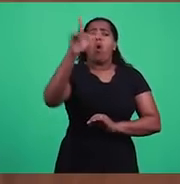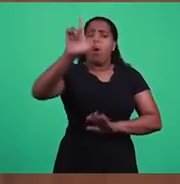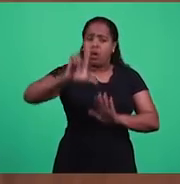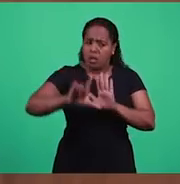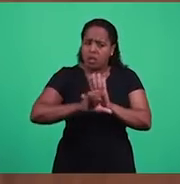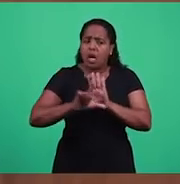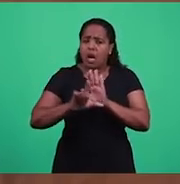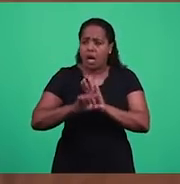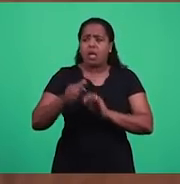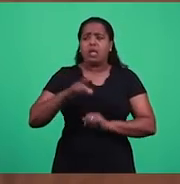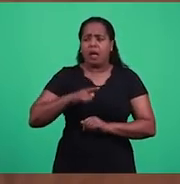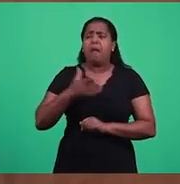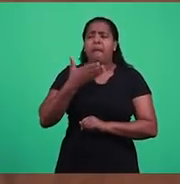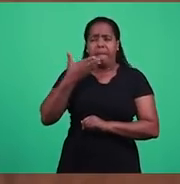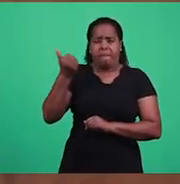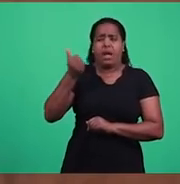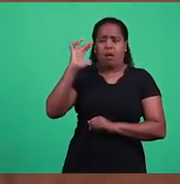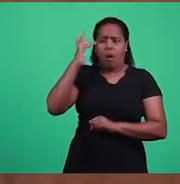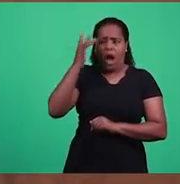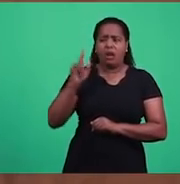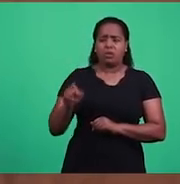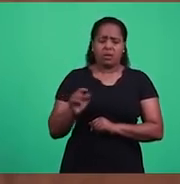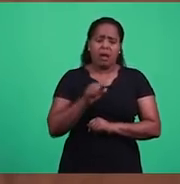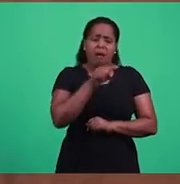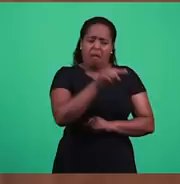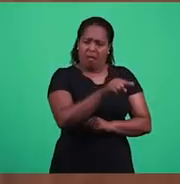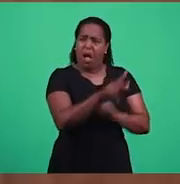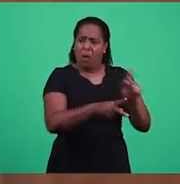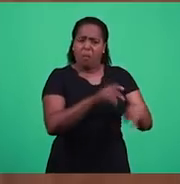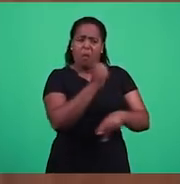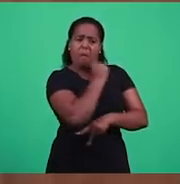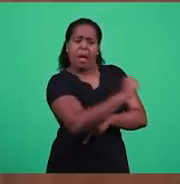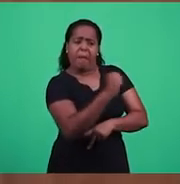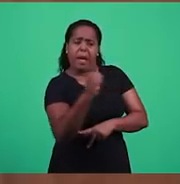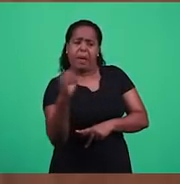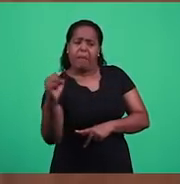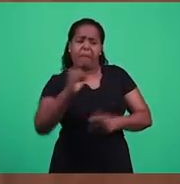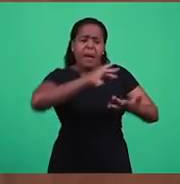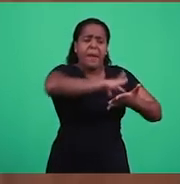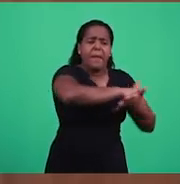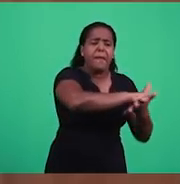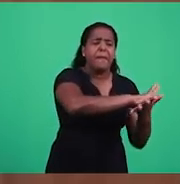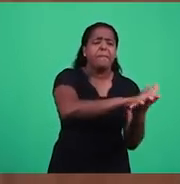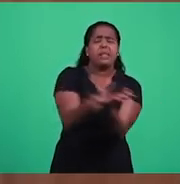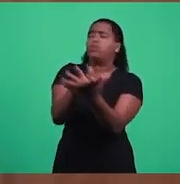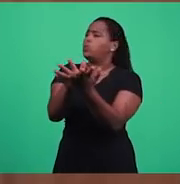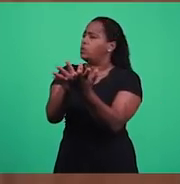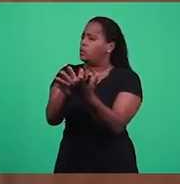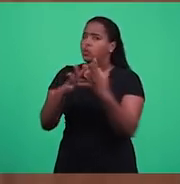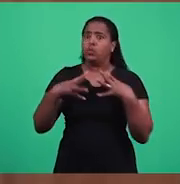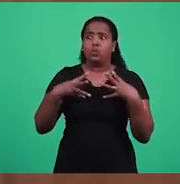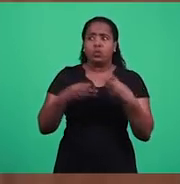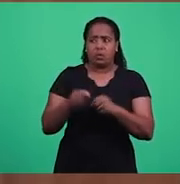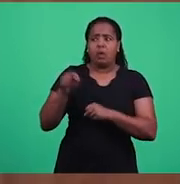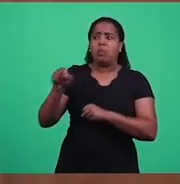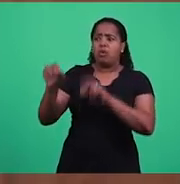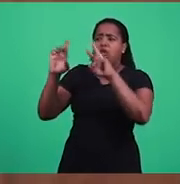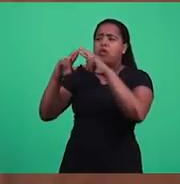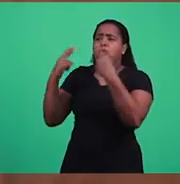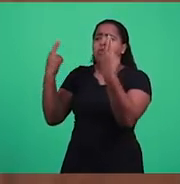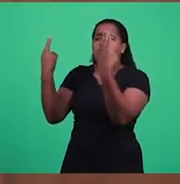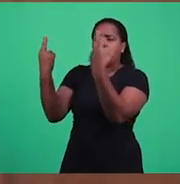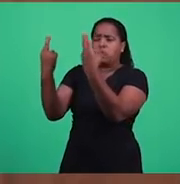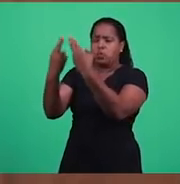melhor, sabe o que, que o senhor fazer, rei? Matar esse povo, destruir todo esse povo, porque o seu reino é um